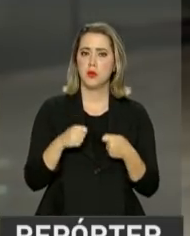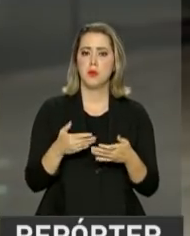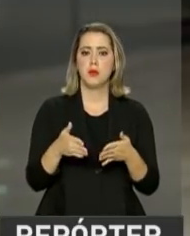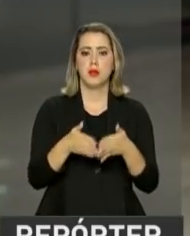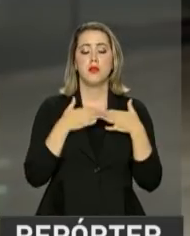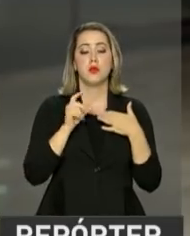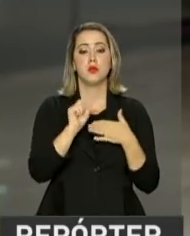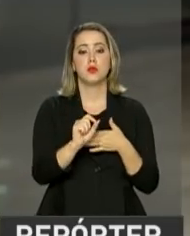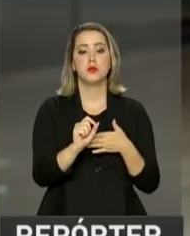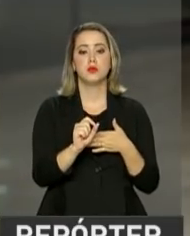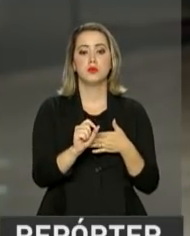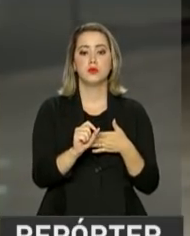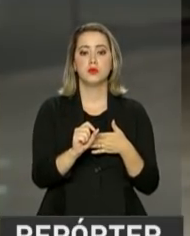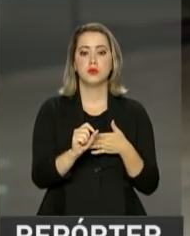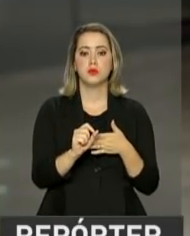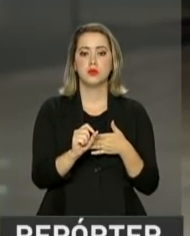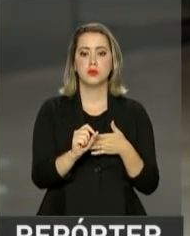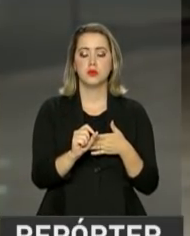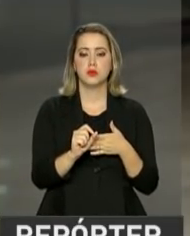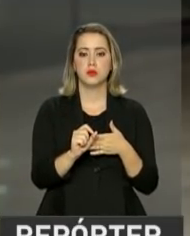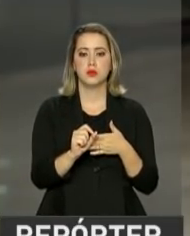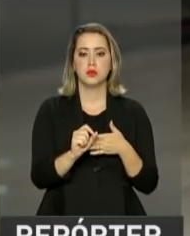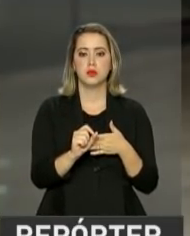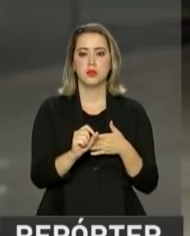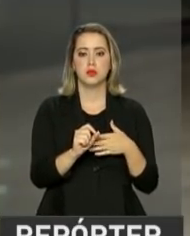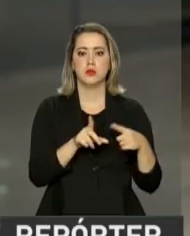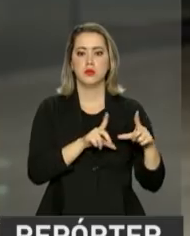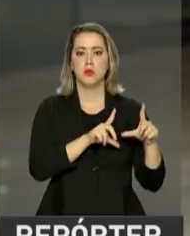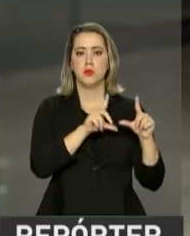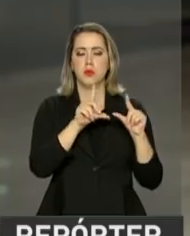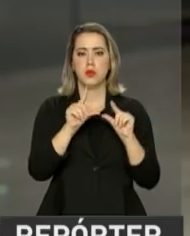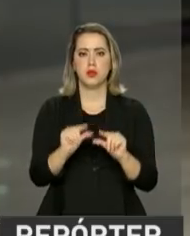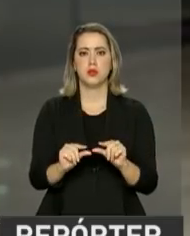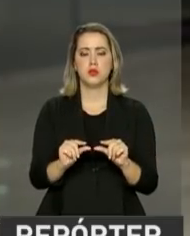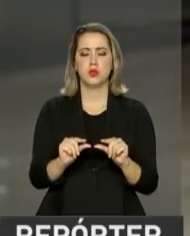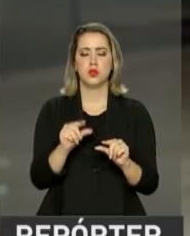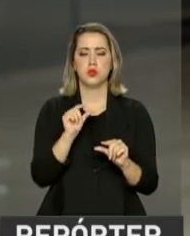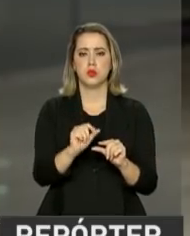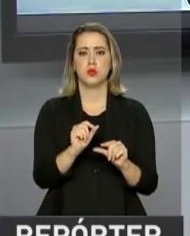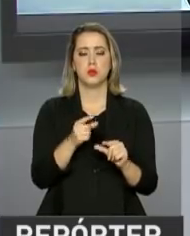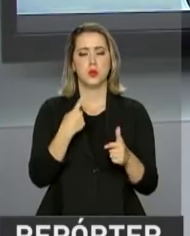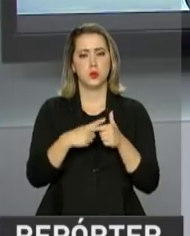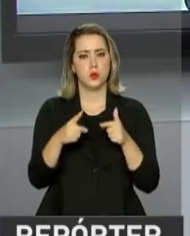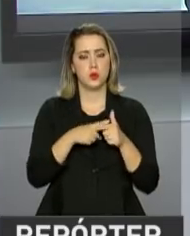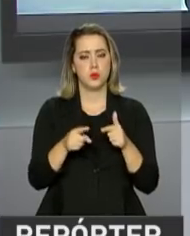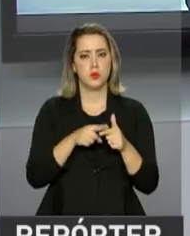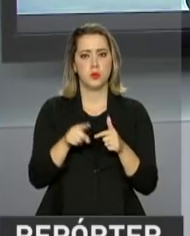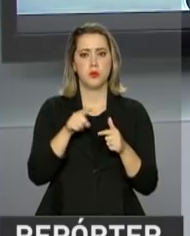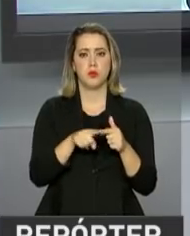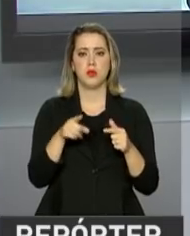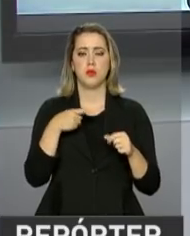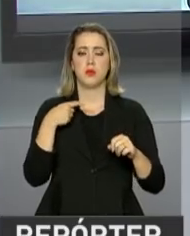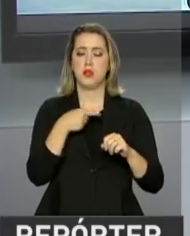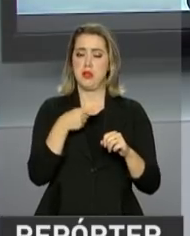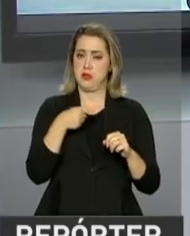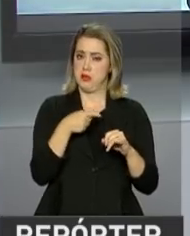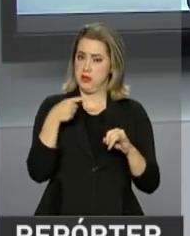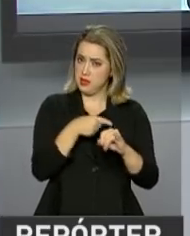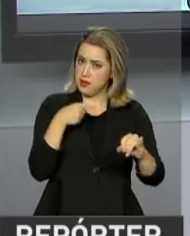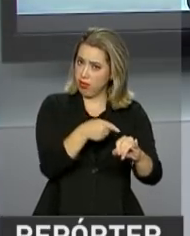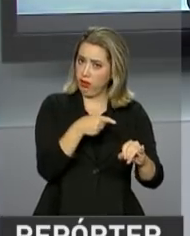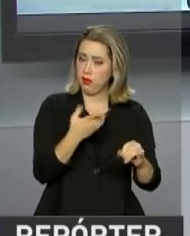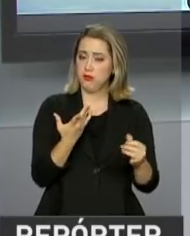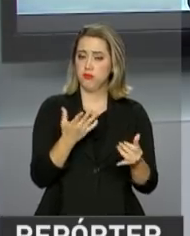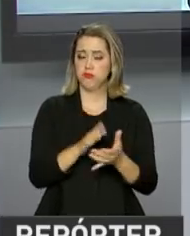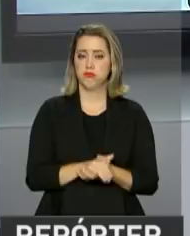mitigar, ou seja, abrandar os efeitos desse ataque. Eu volto com você no estúdio, Malu. Obrigada,